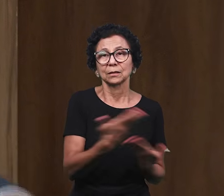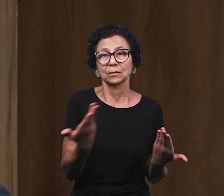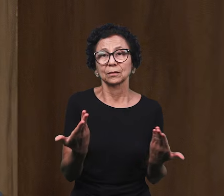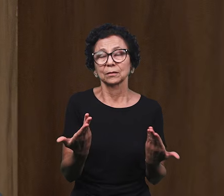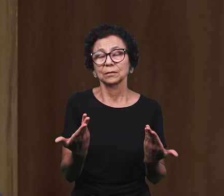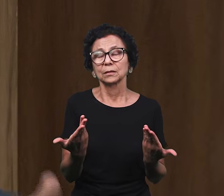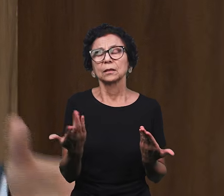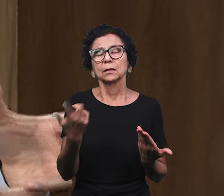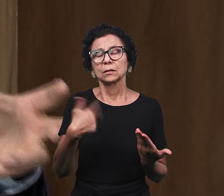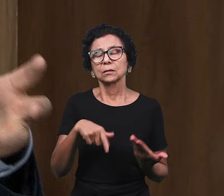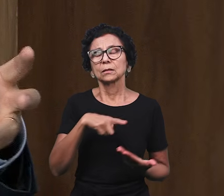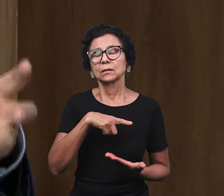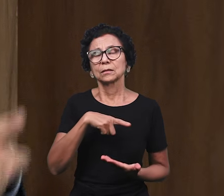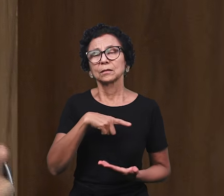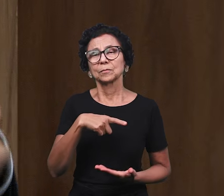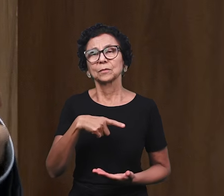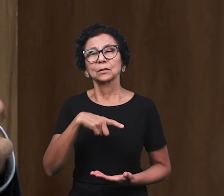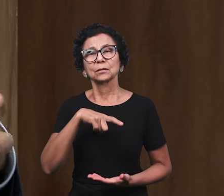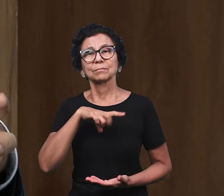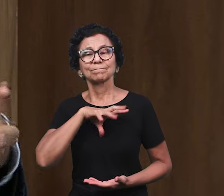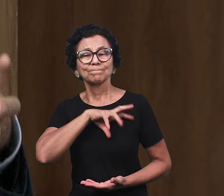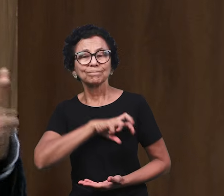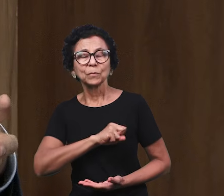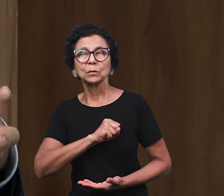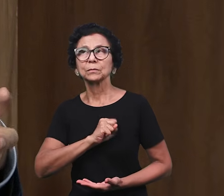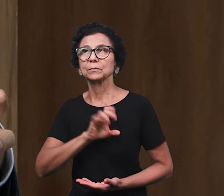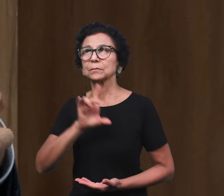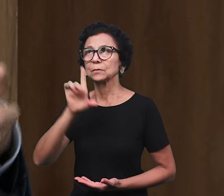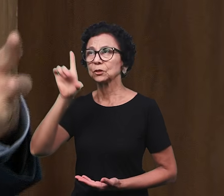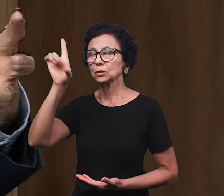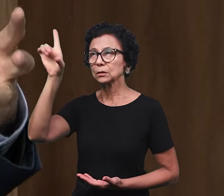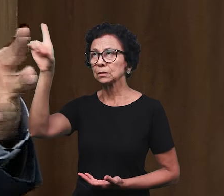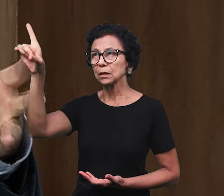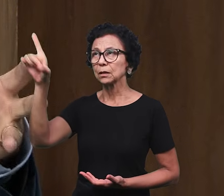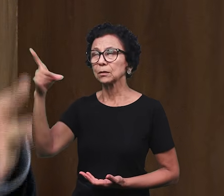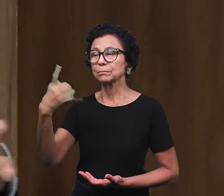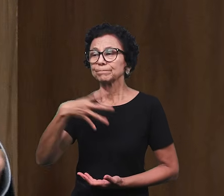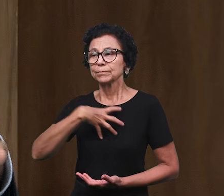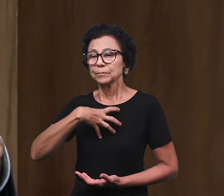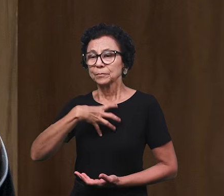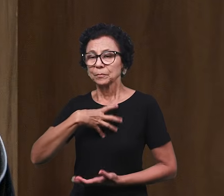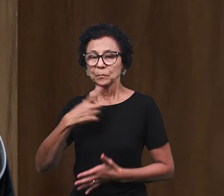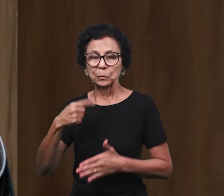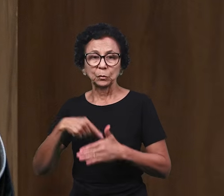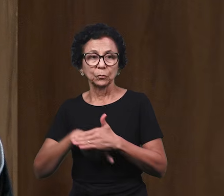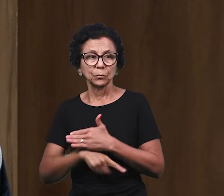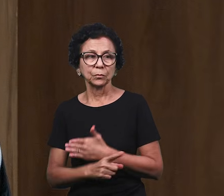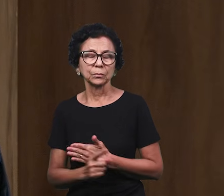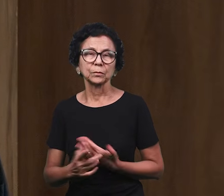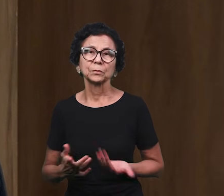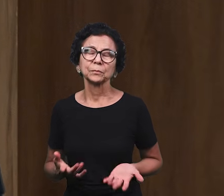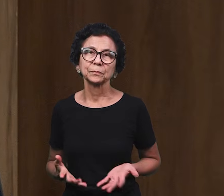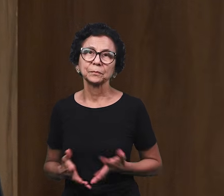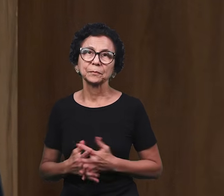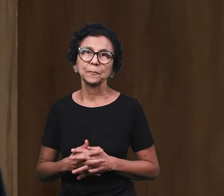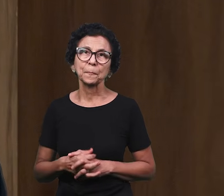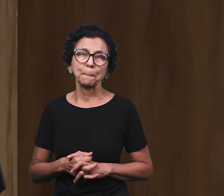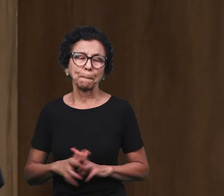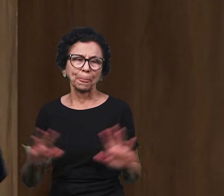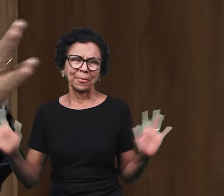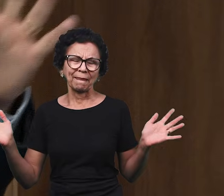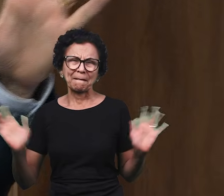errada? Nós temos este amor de Deus de uma tal forma que nós não